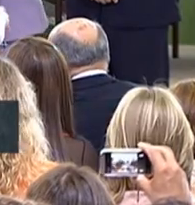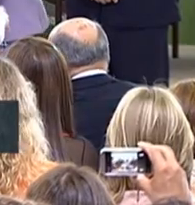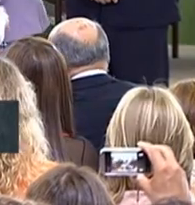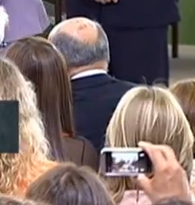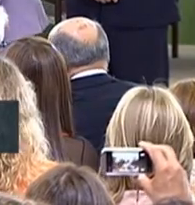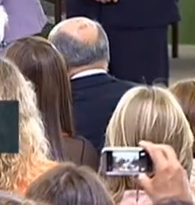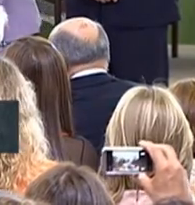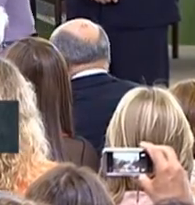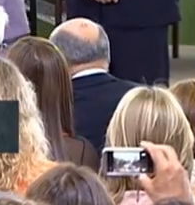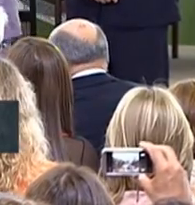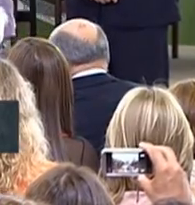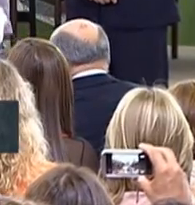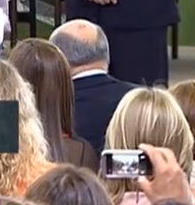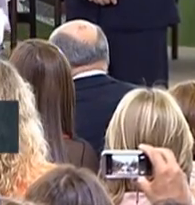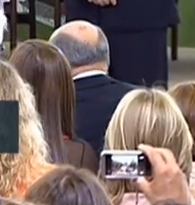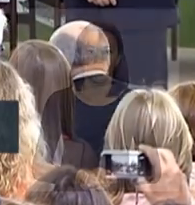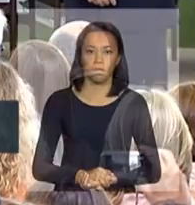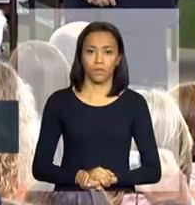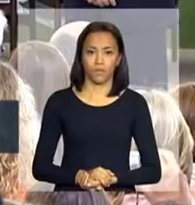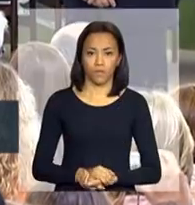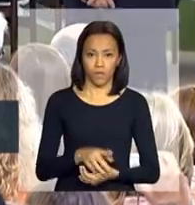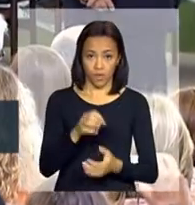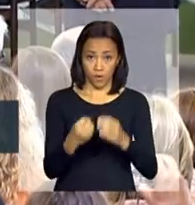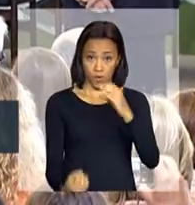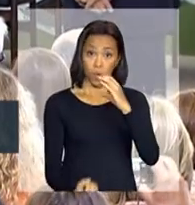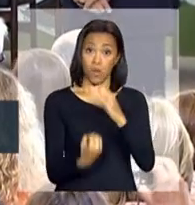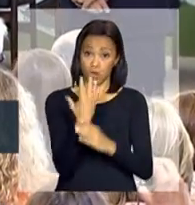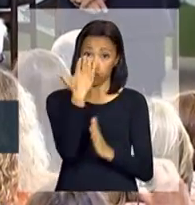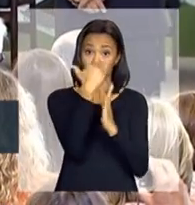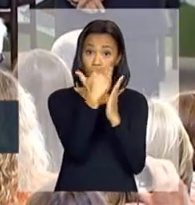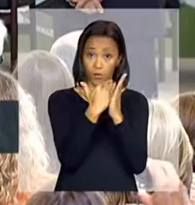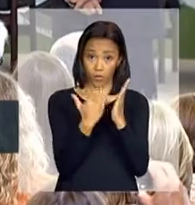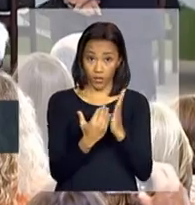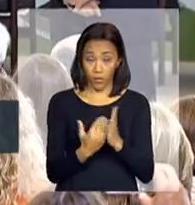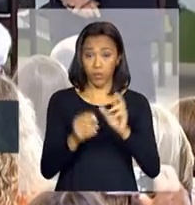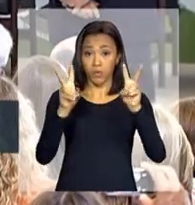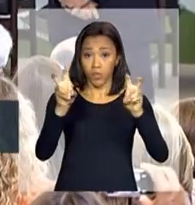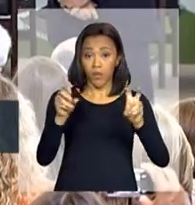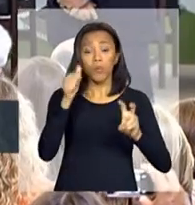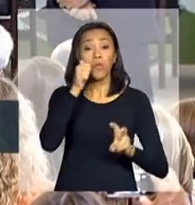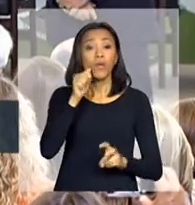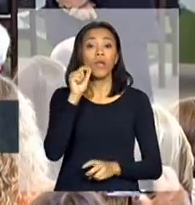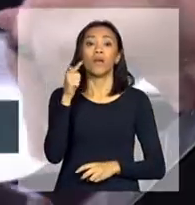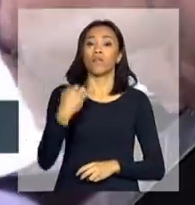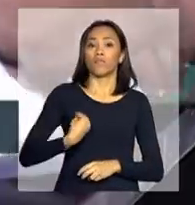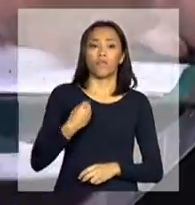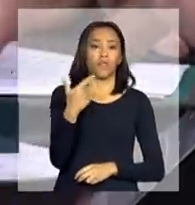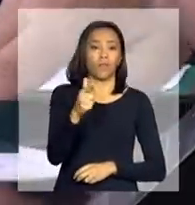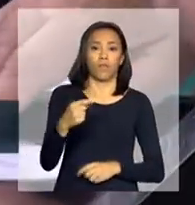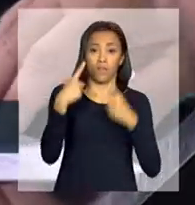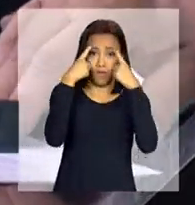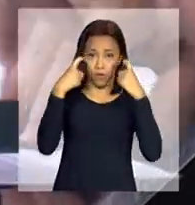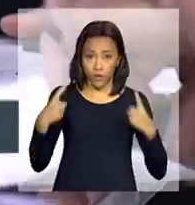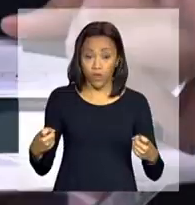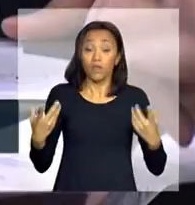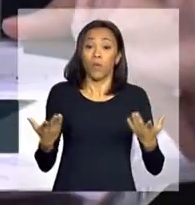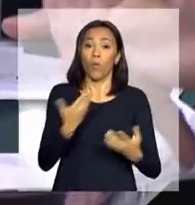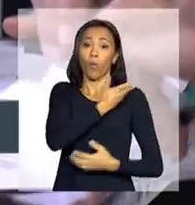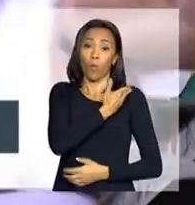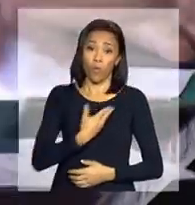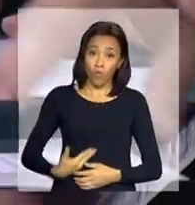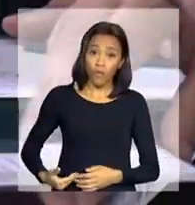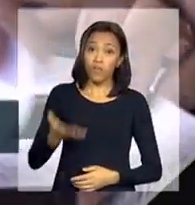e com o lançamento do programa mulher viver sem violência o governo federal